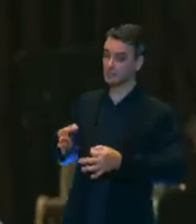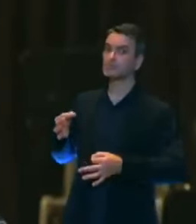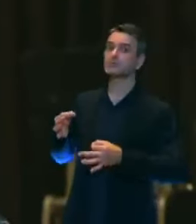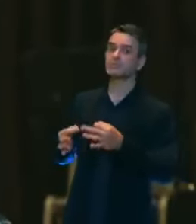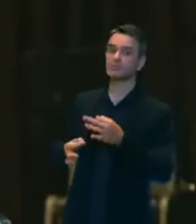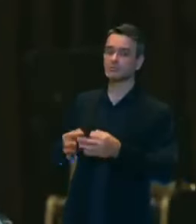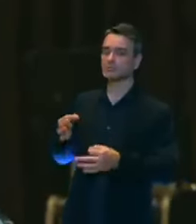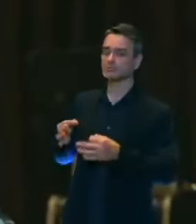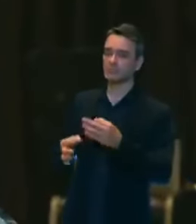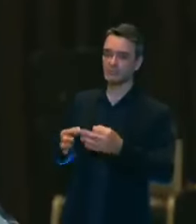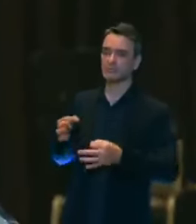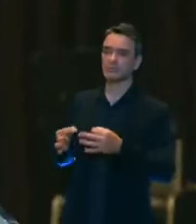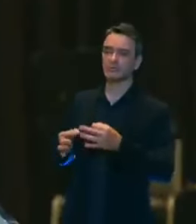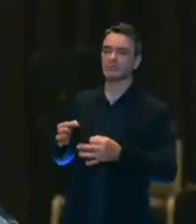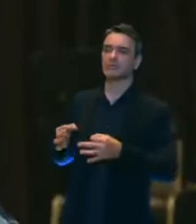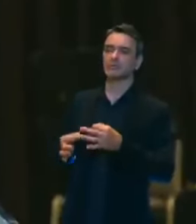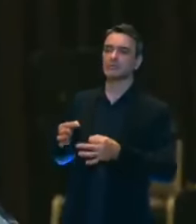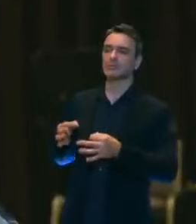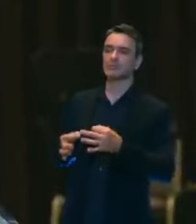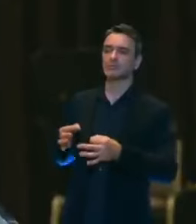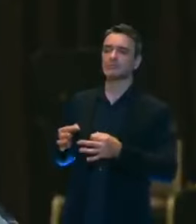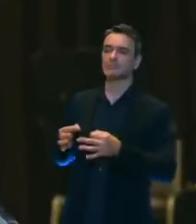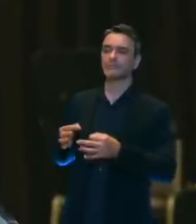galardoador. Essa palavra enrola a língua.